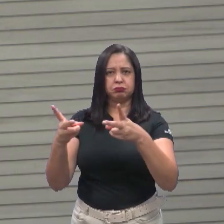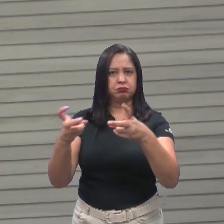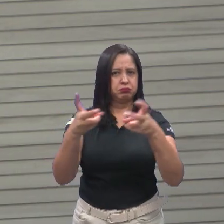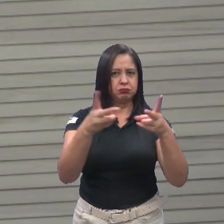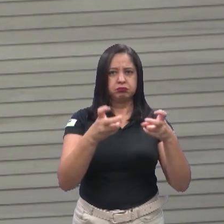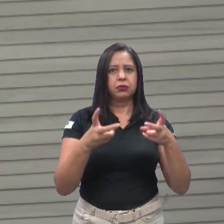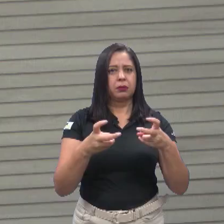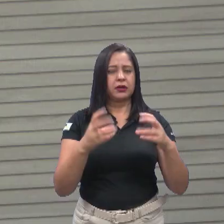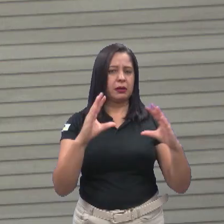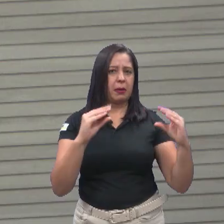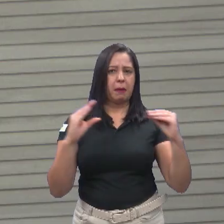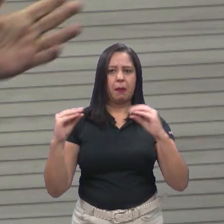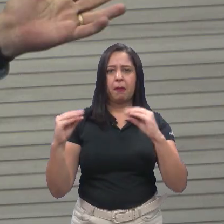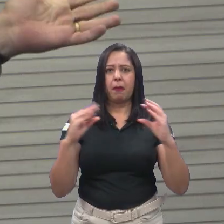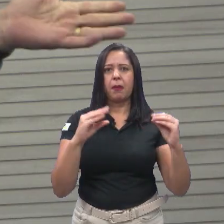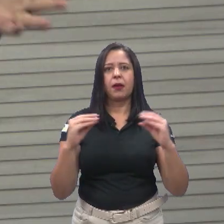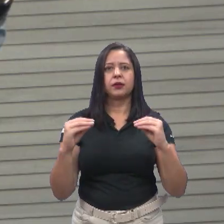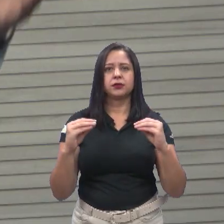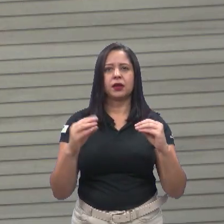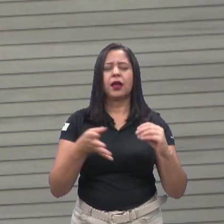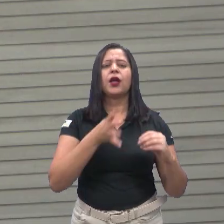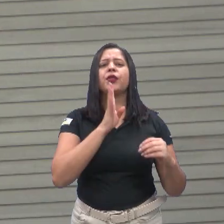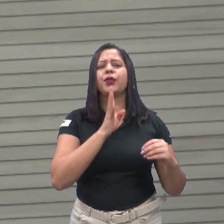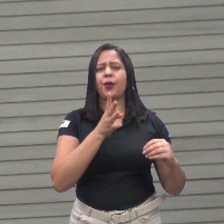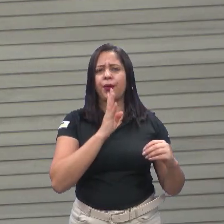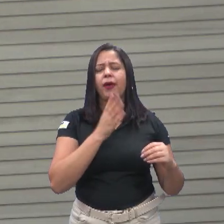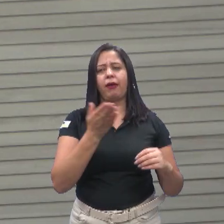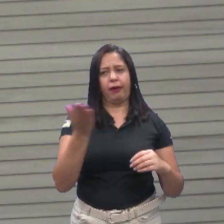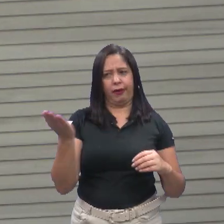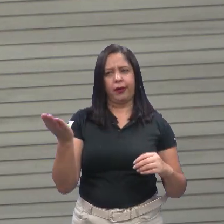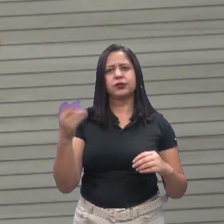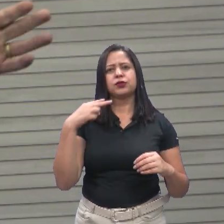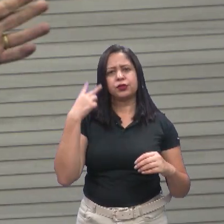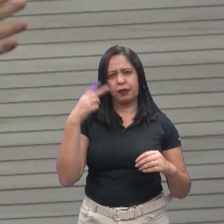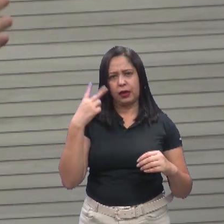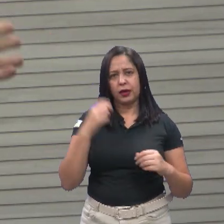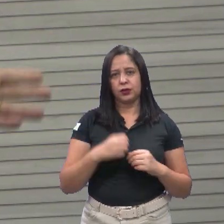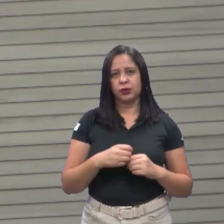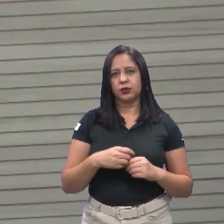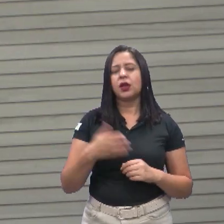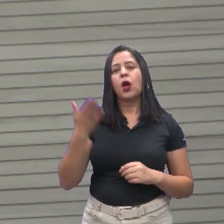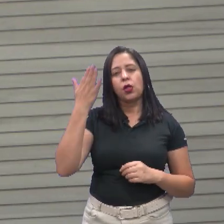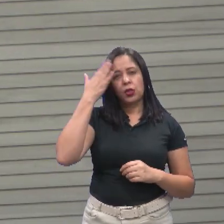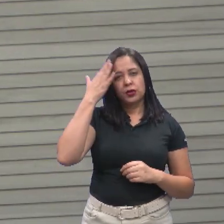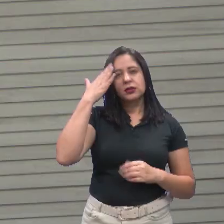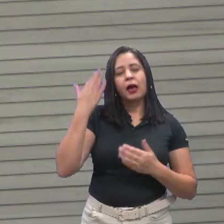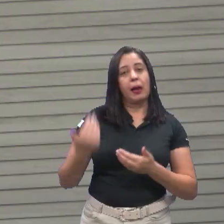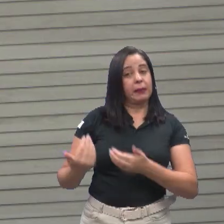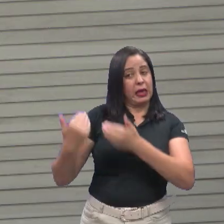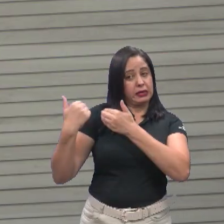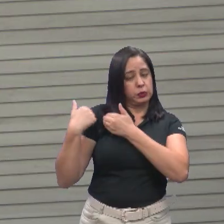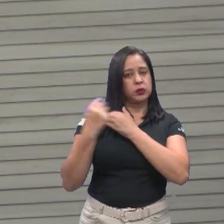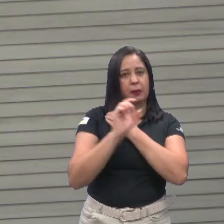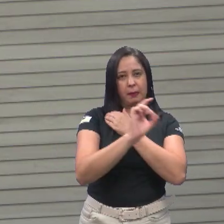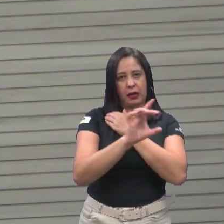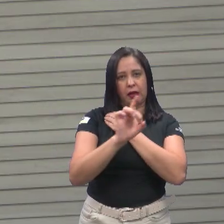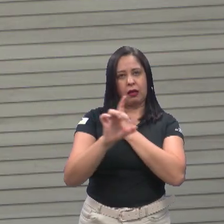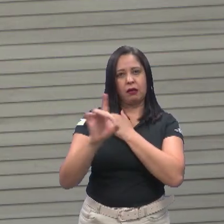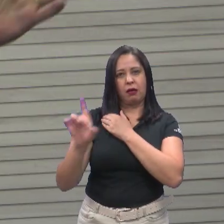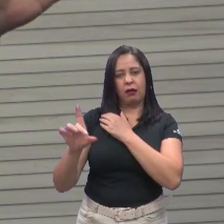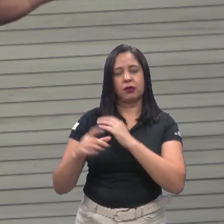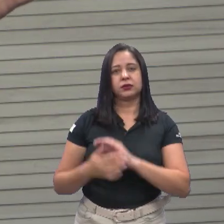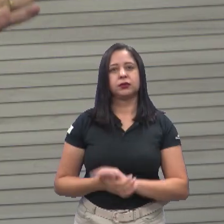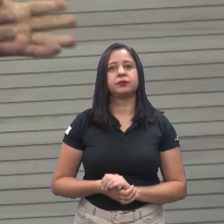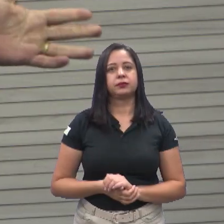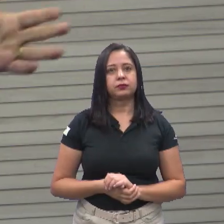essa conversa toda. A gente conhece os pares no dia a dia, a gente sabe da responsabilidade de cada um e a